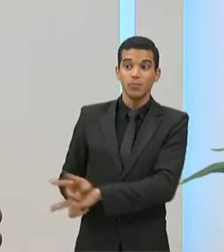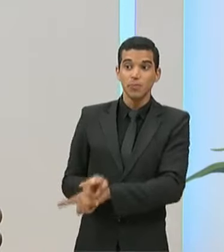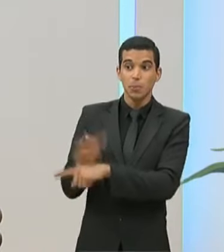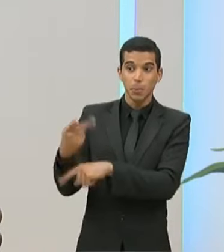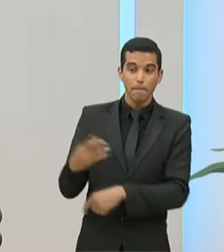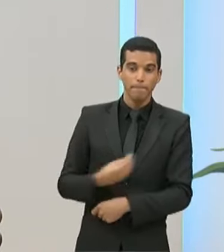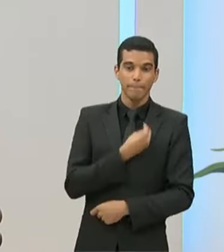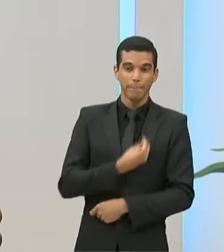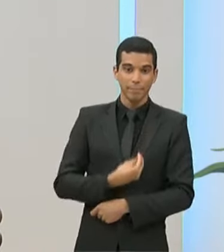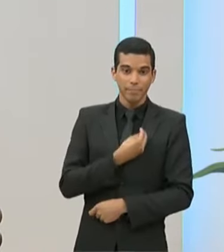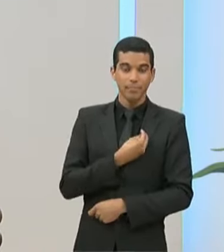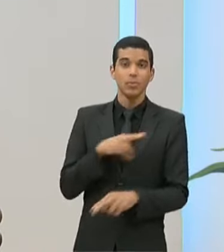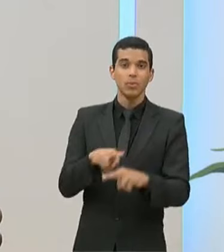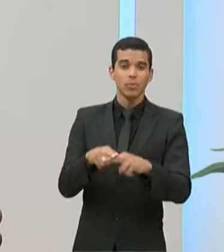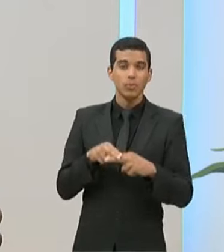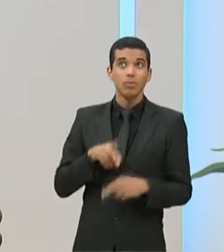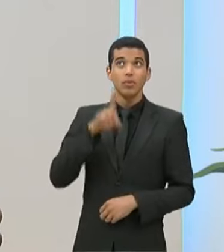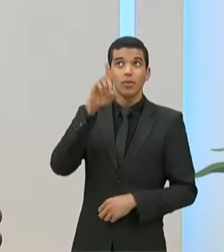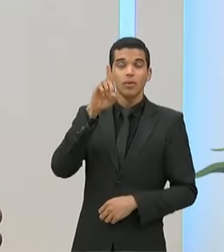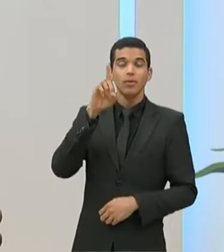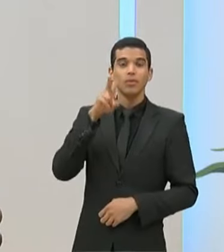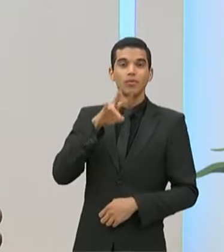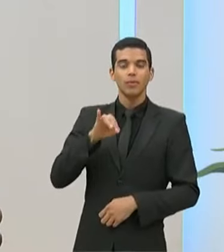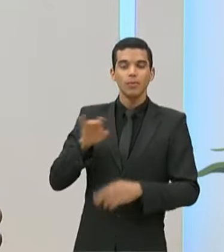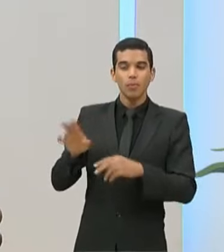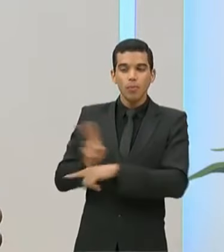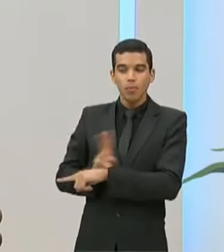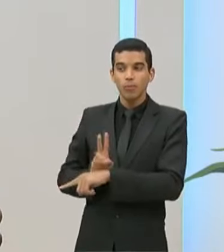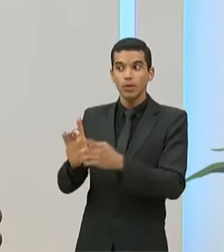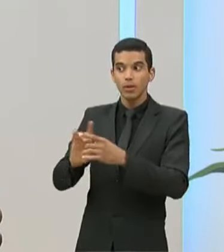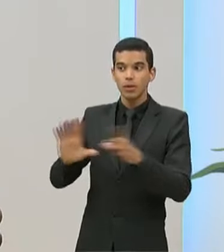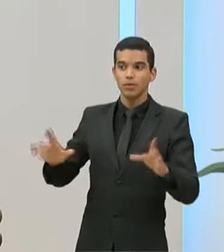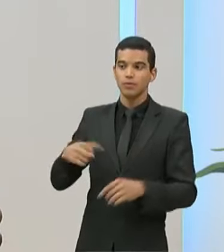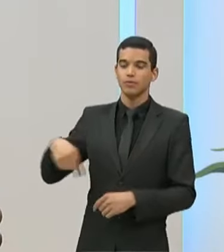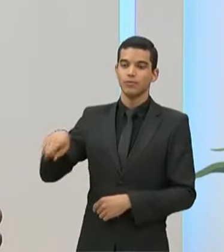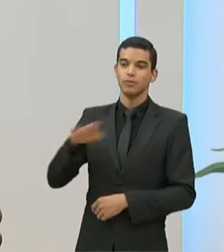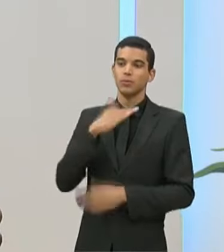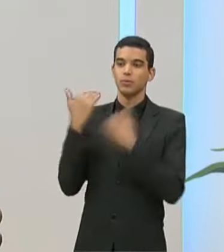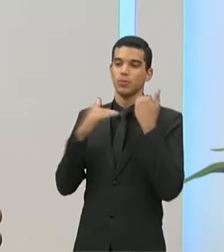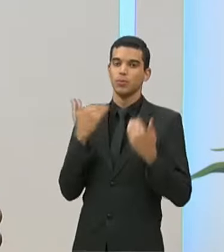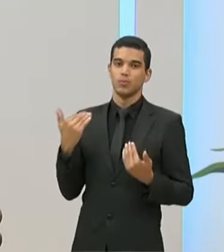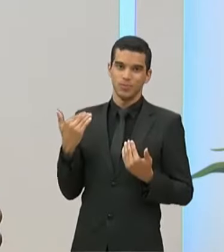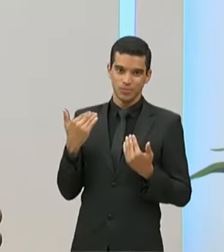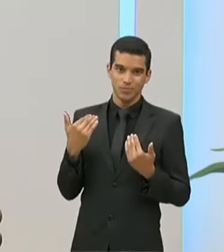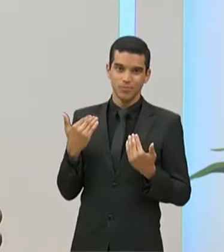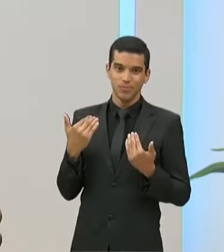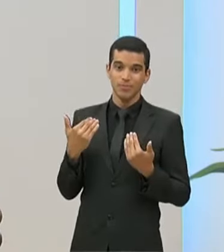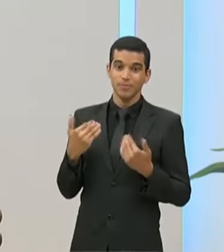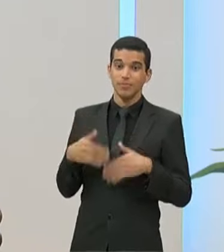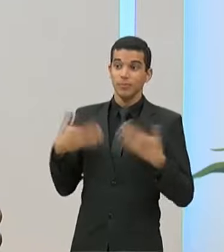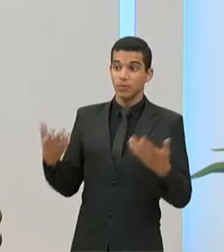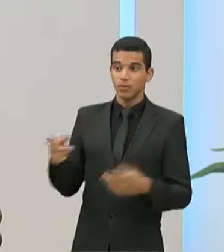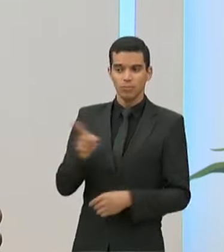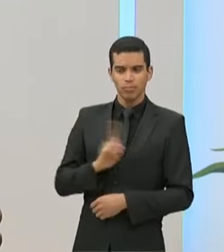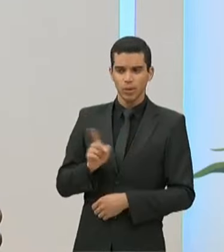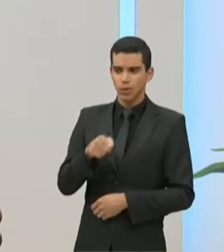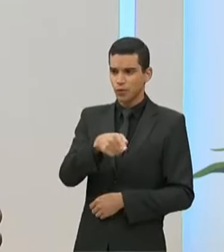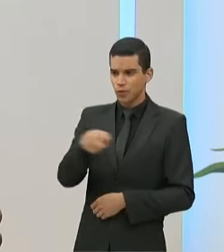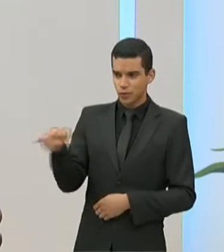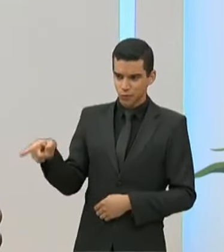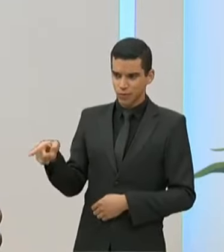vida por um grande livramento. Assim, não fostes vós que